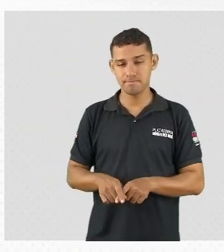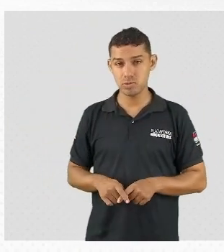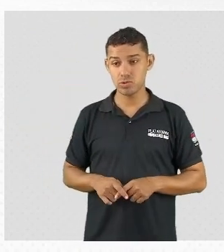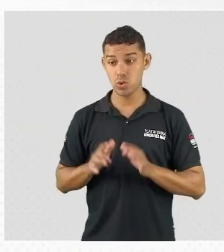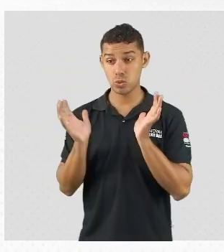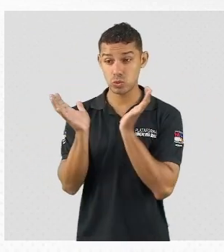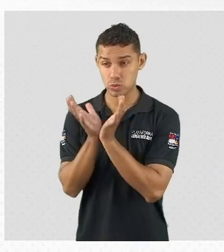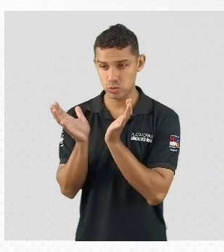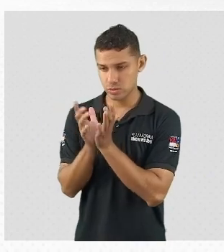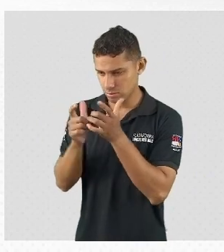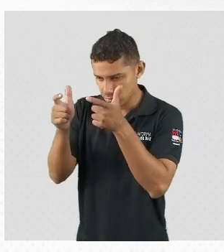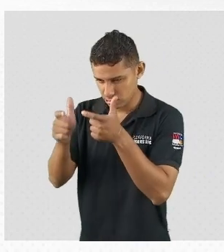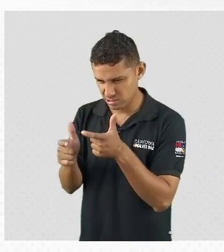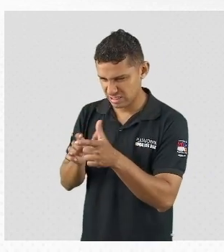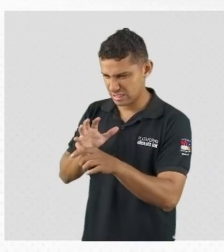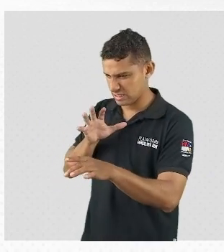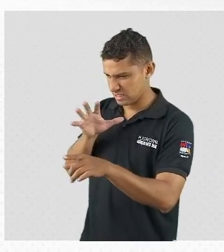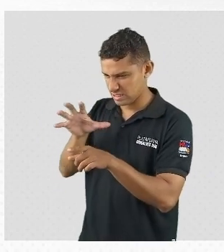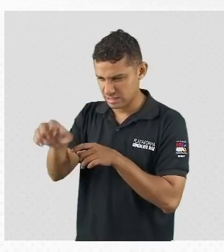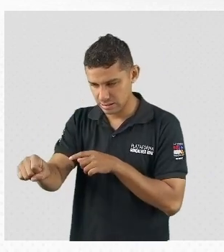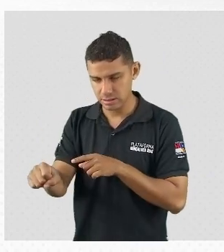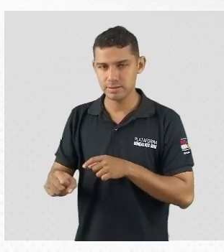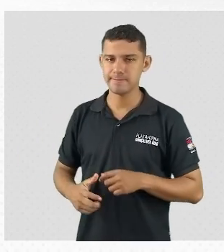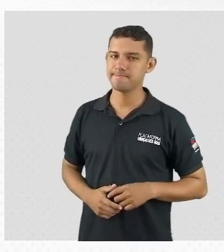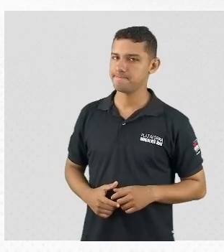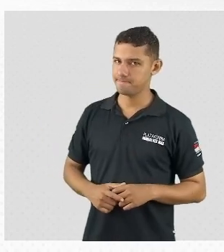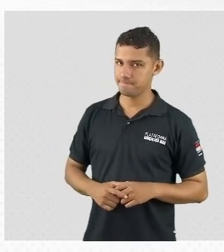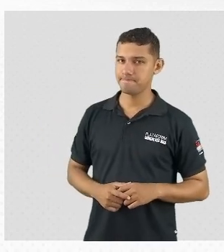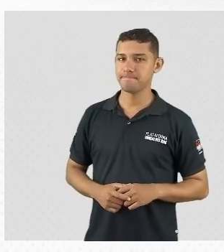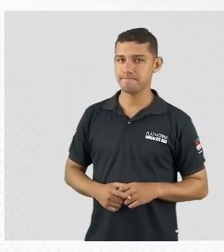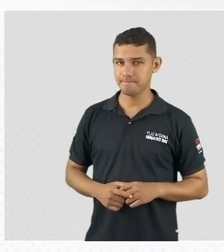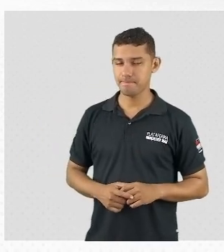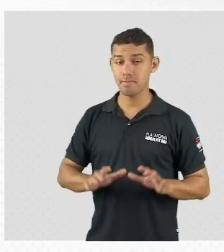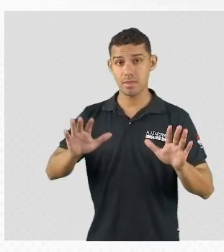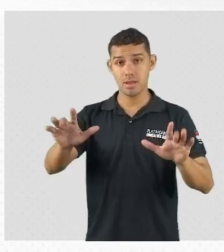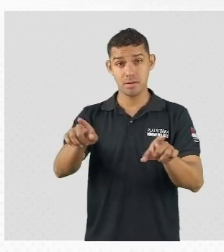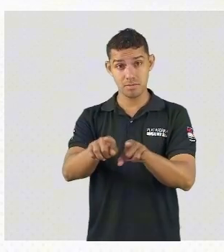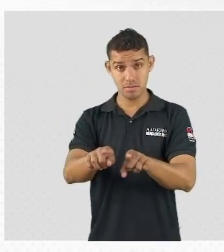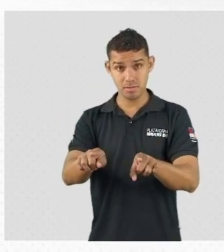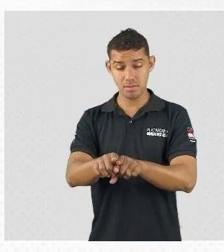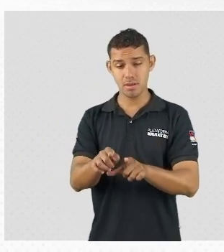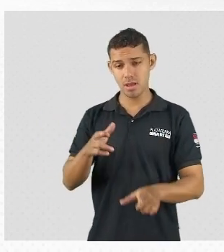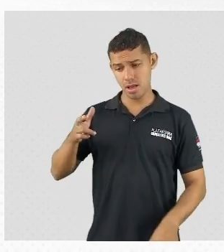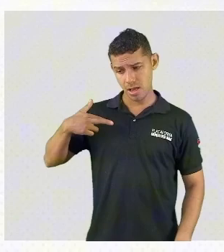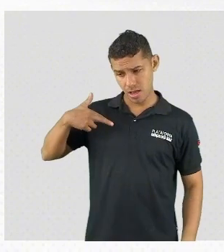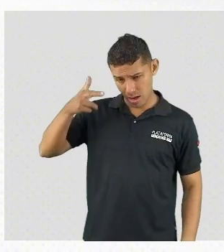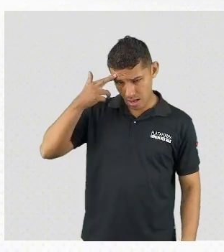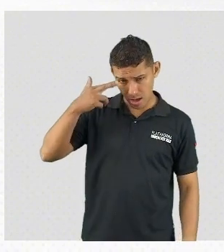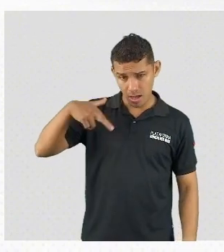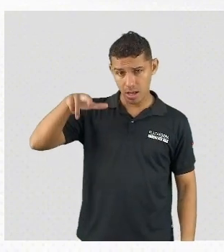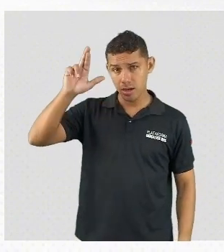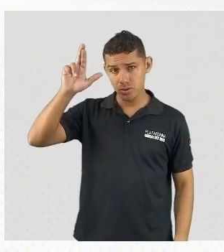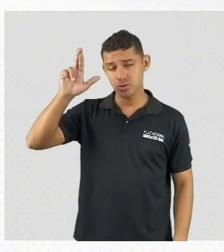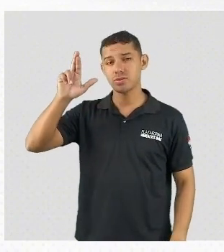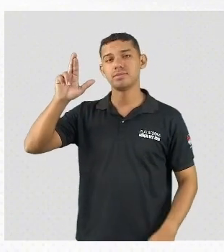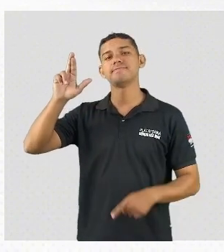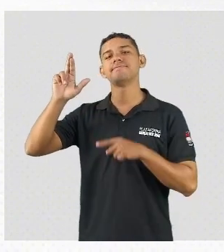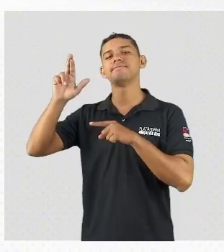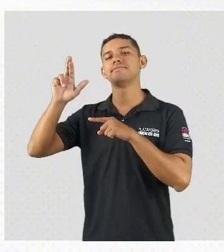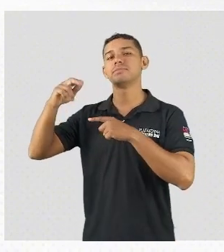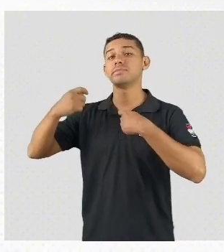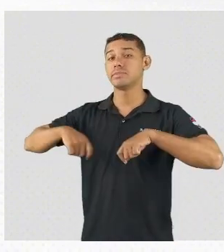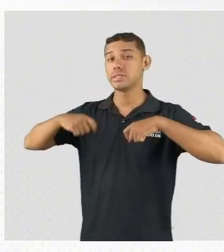grupos vão querer o mesmo local. Mas eles vão também inventar a religião, as artes. A religião no sentido de que